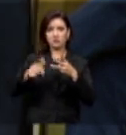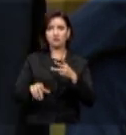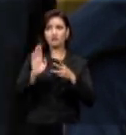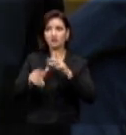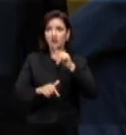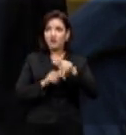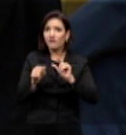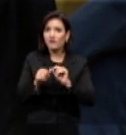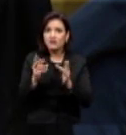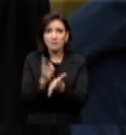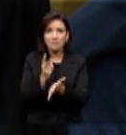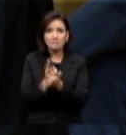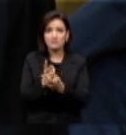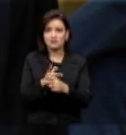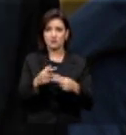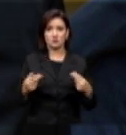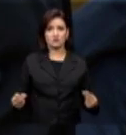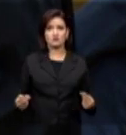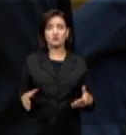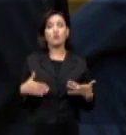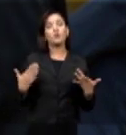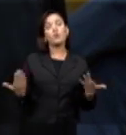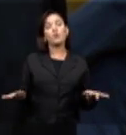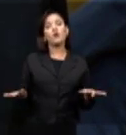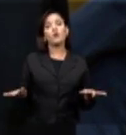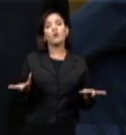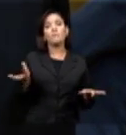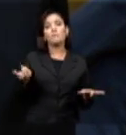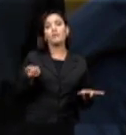E quais seriam esses benefícios? Em primeiro lugar,